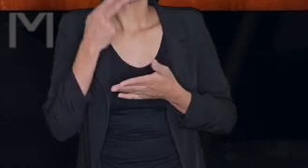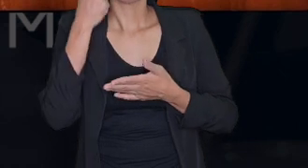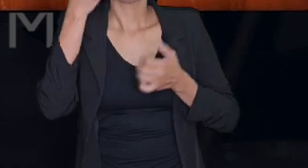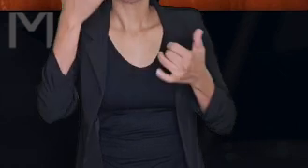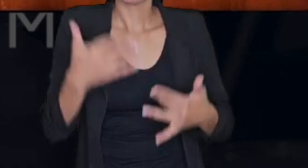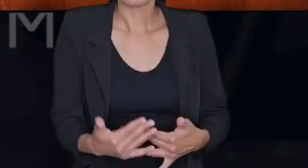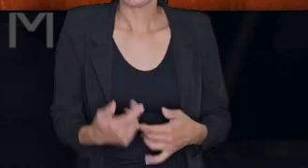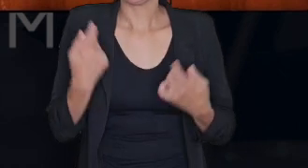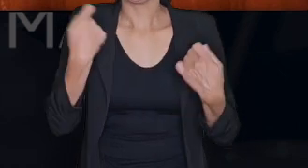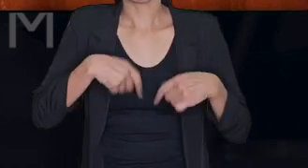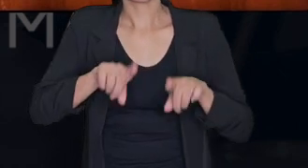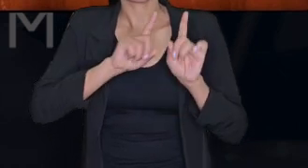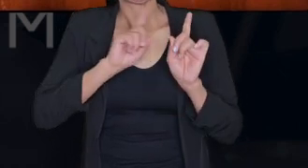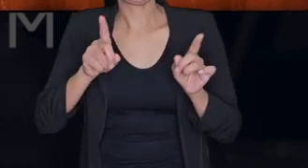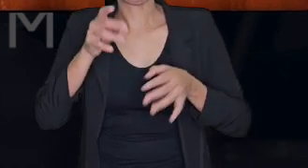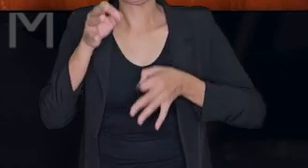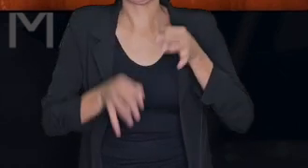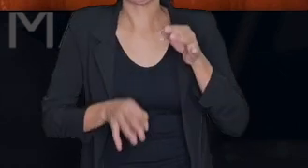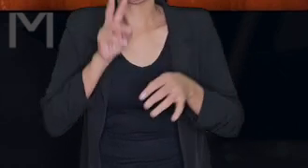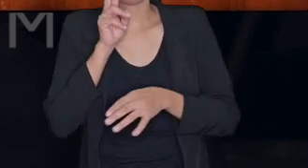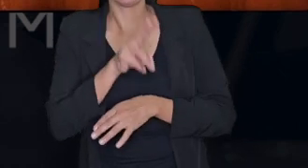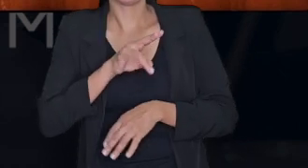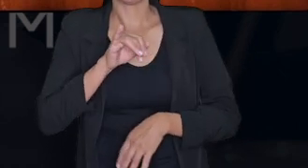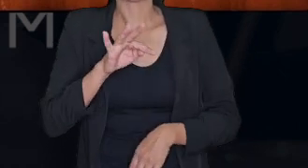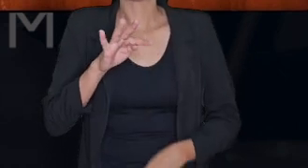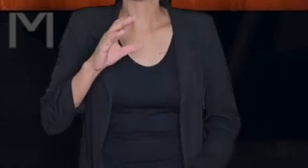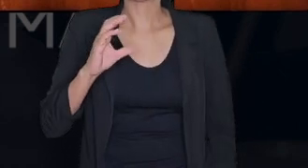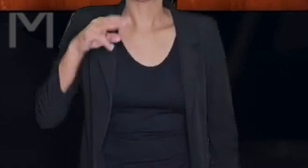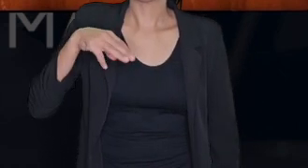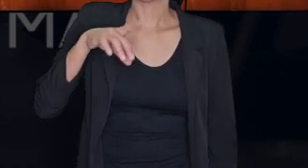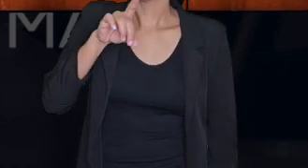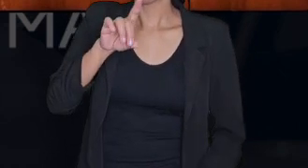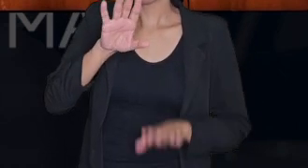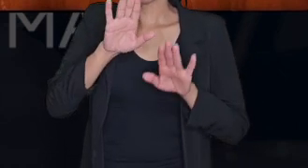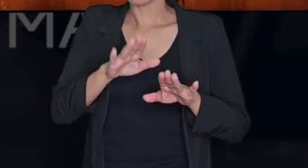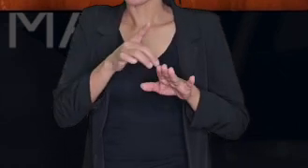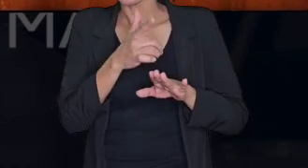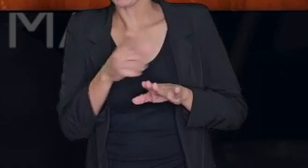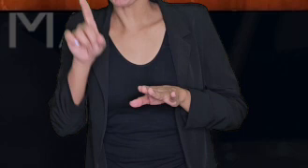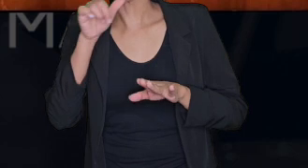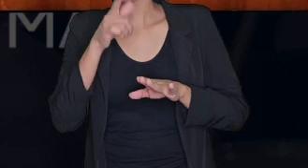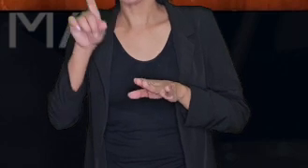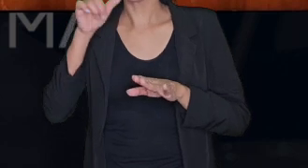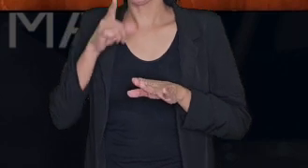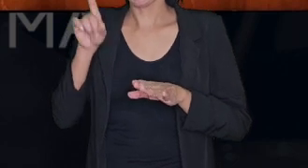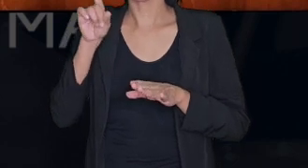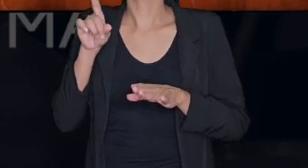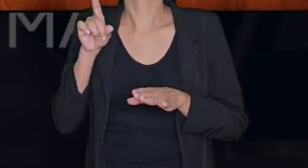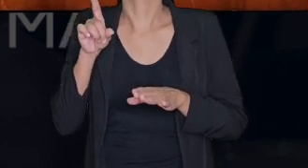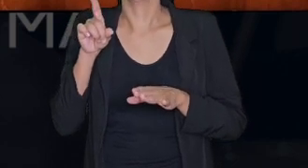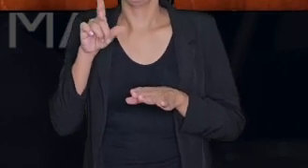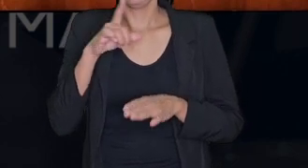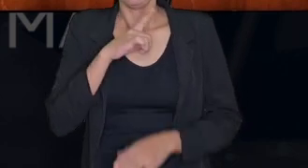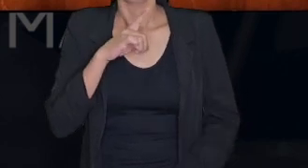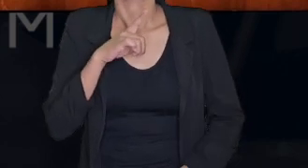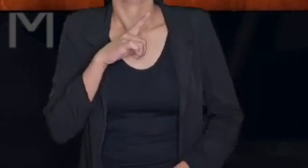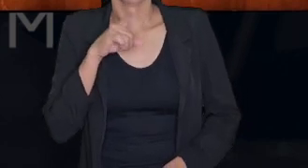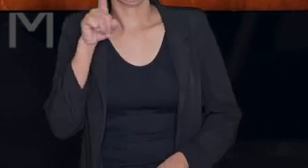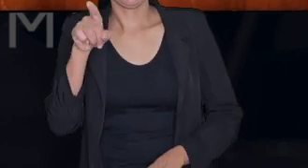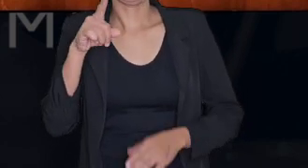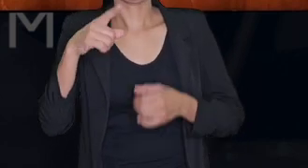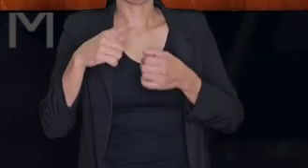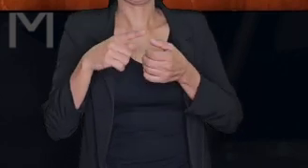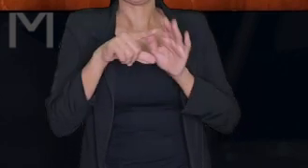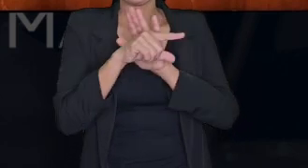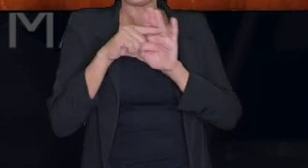no próximo aí. Ele começa a dizer, ó, não precisa juiz observar ITCMD, mas no todo o